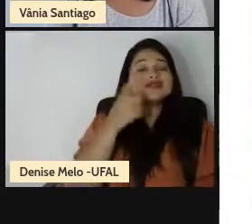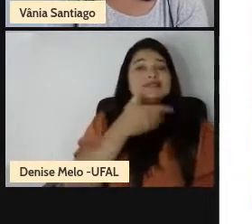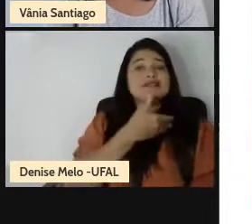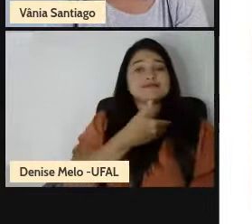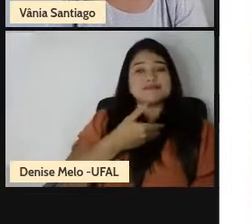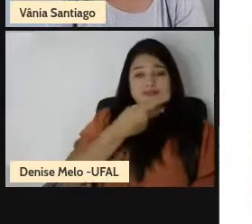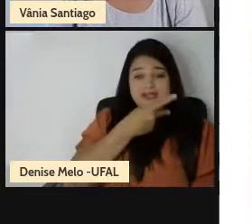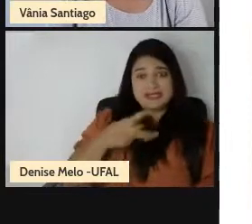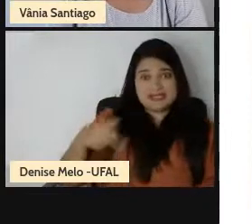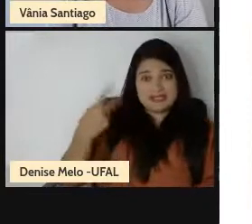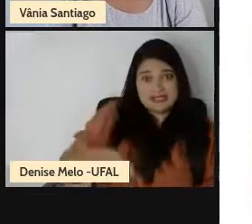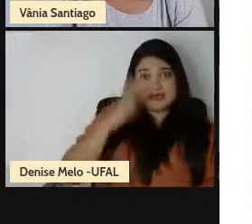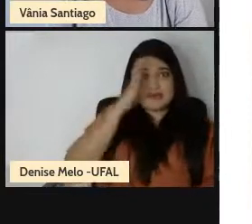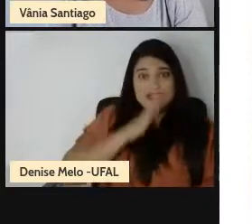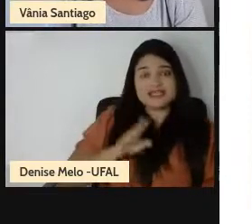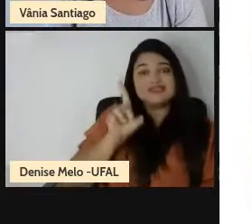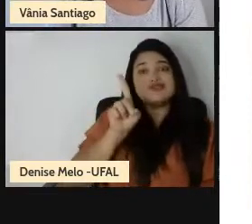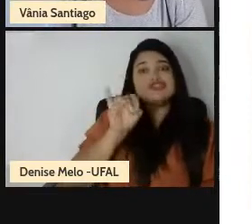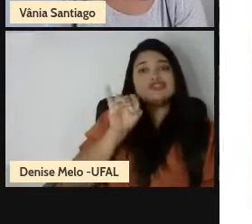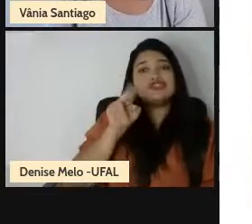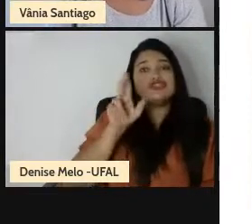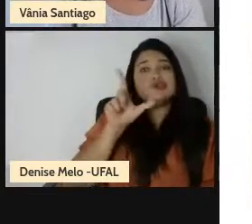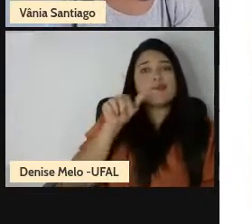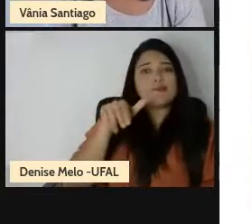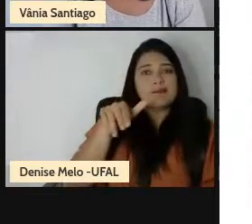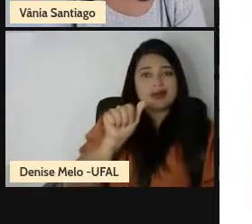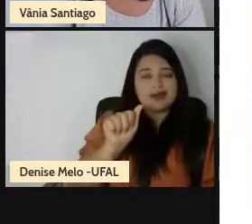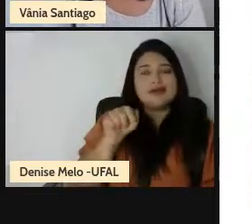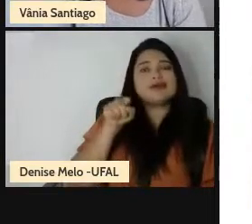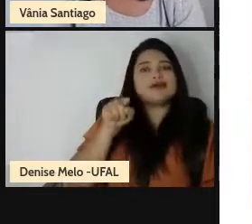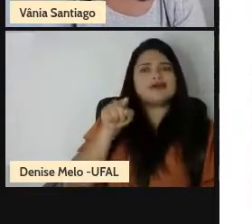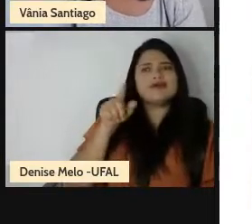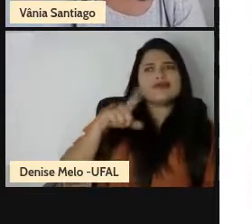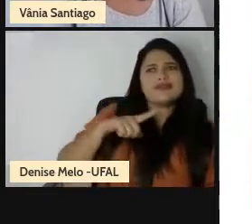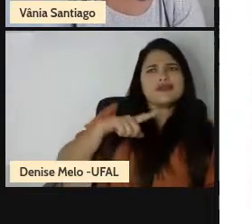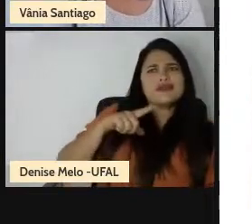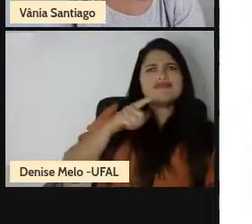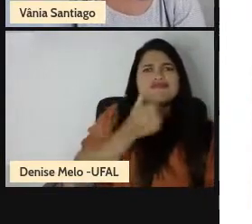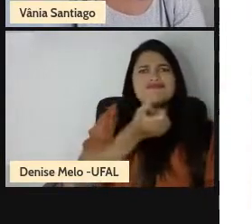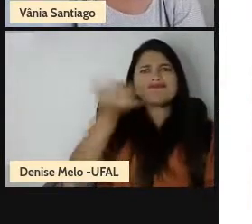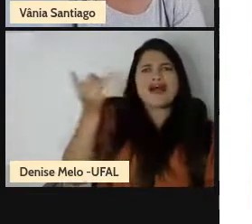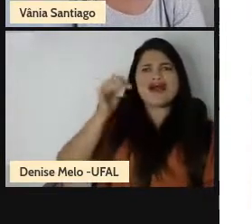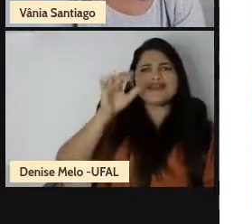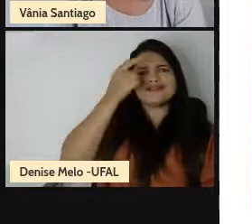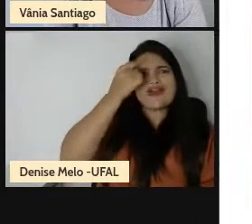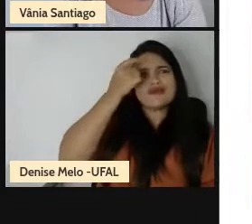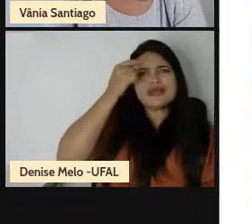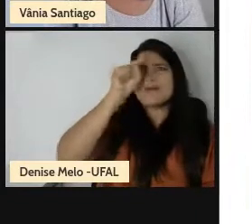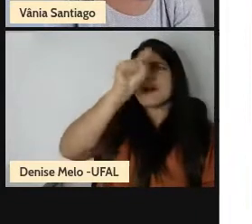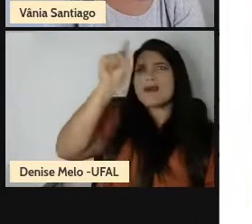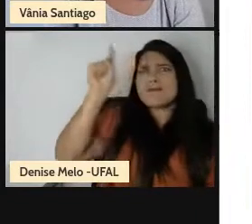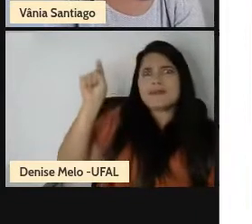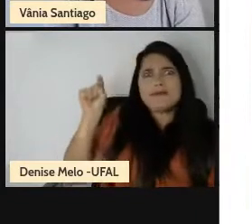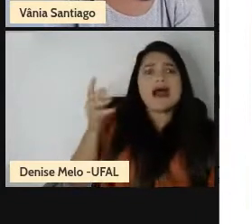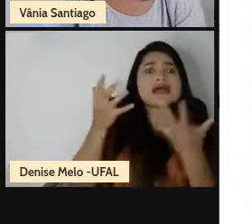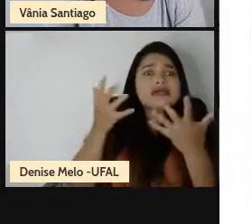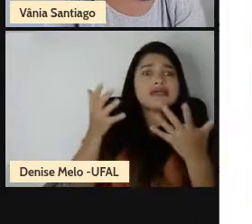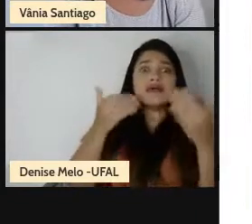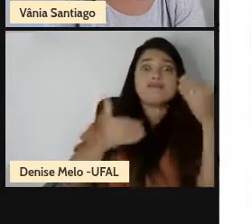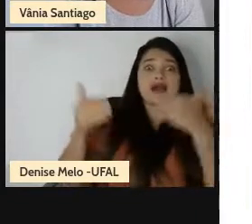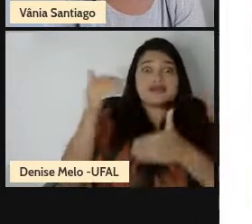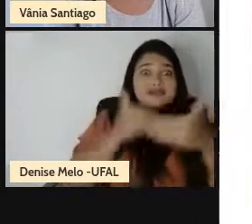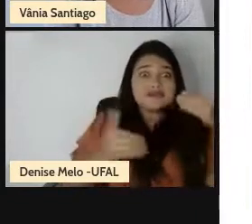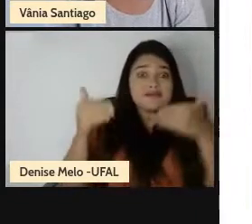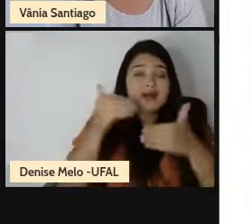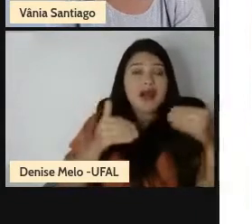deu, e como muitas pessoas de várias unidades da faculdade queriam participar daquele momento,